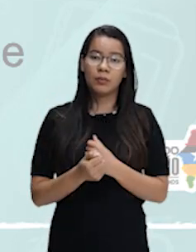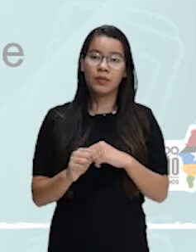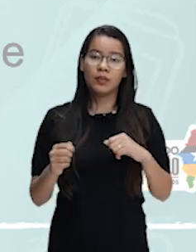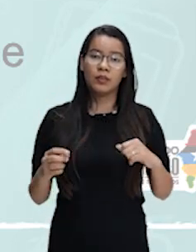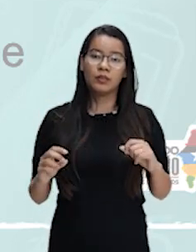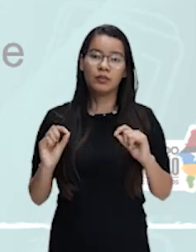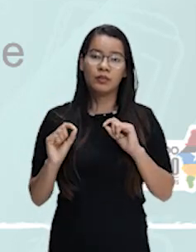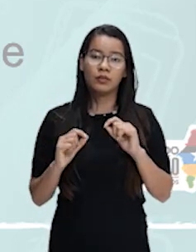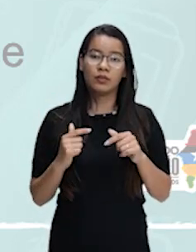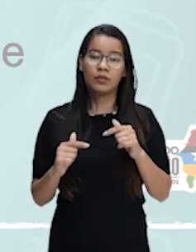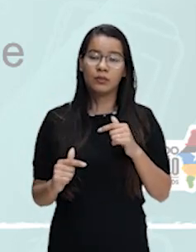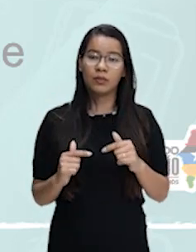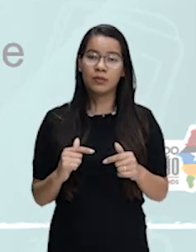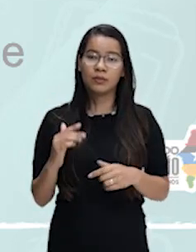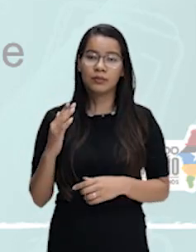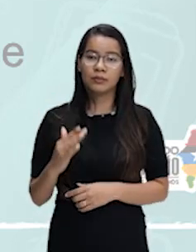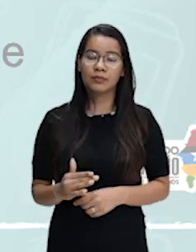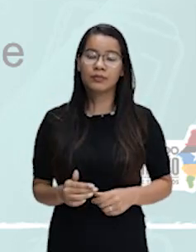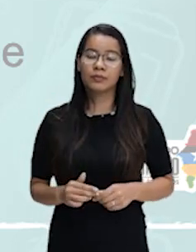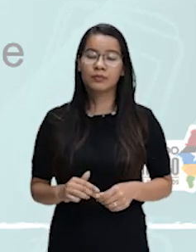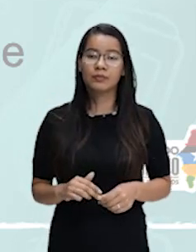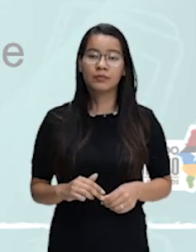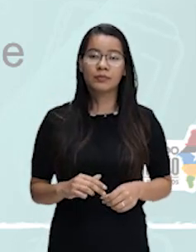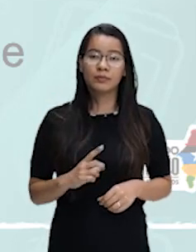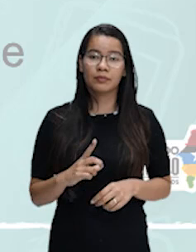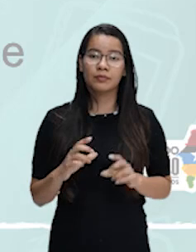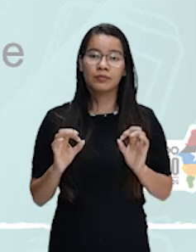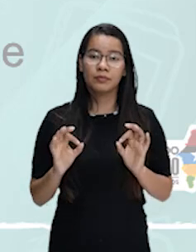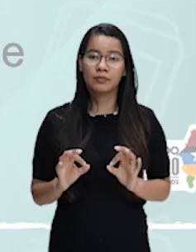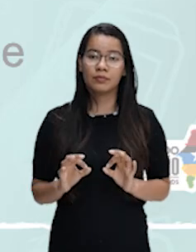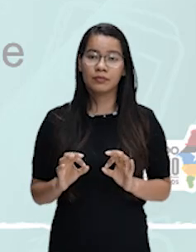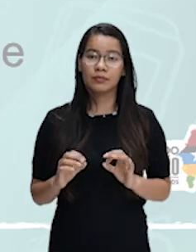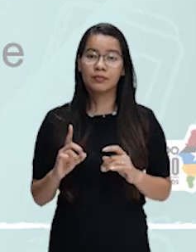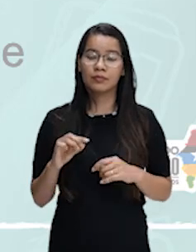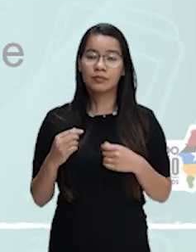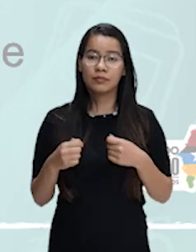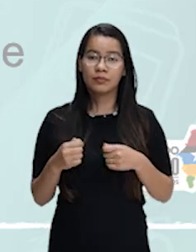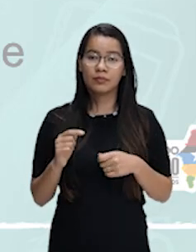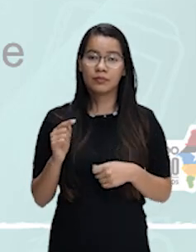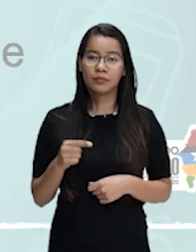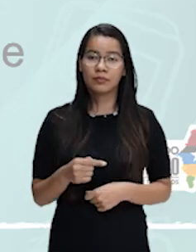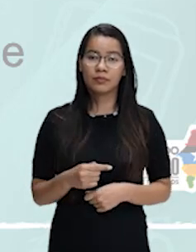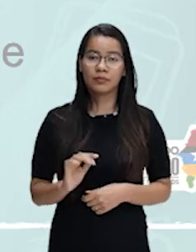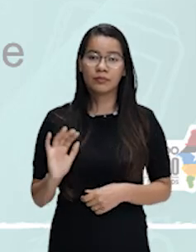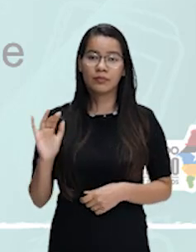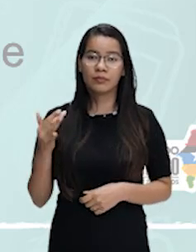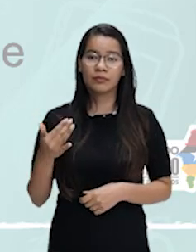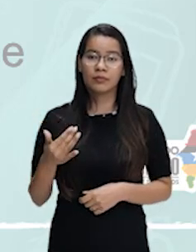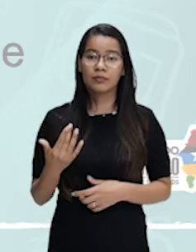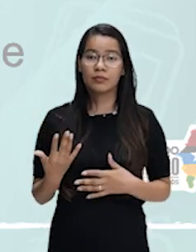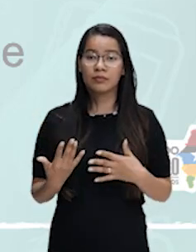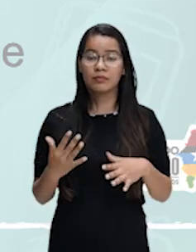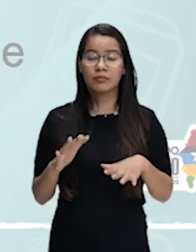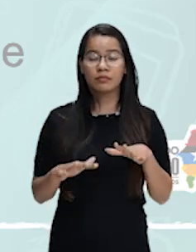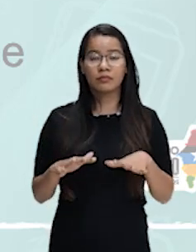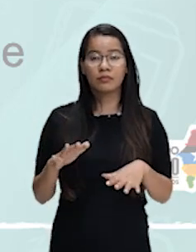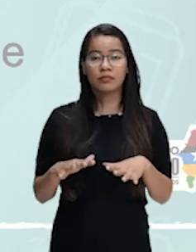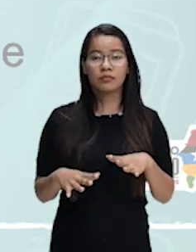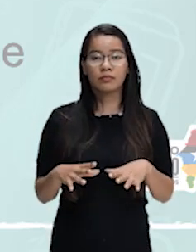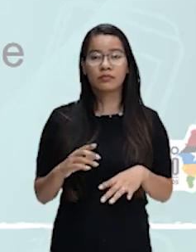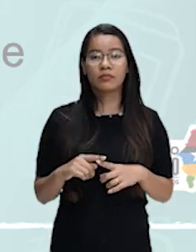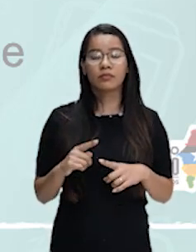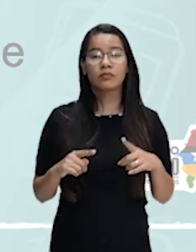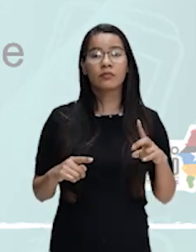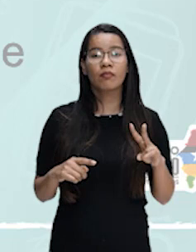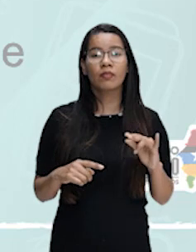que o trabalho presencial. Para que dê certo, é preciso que isso aconteça. Senão, provavelmente a produtividade vai